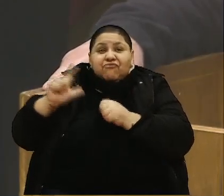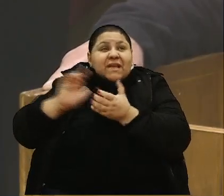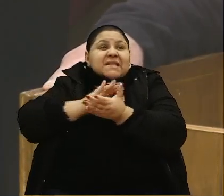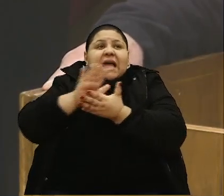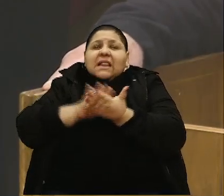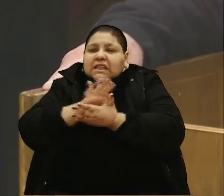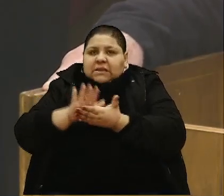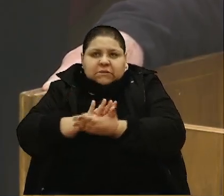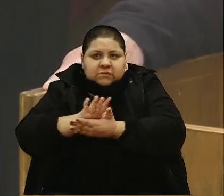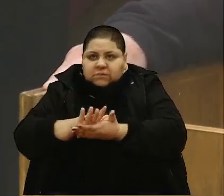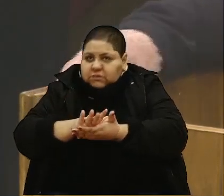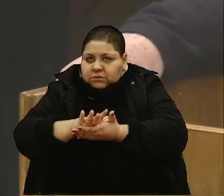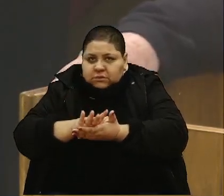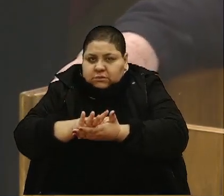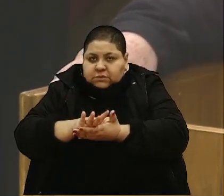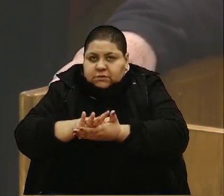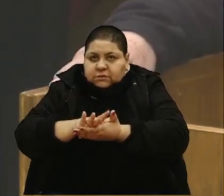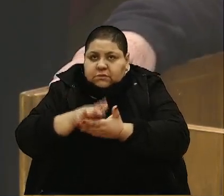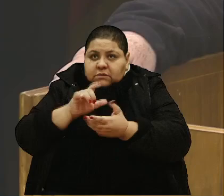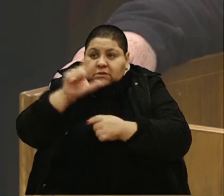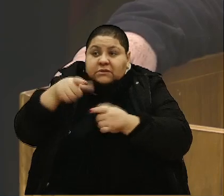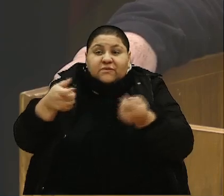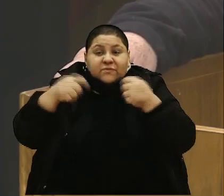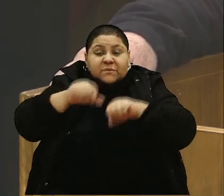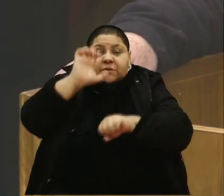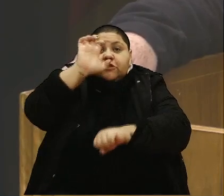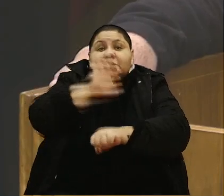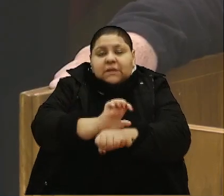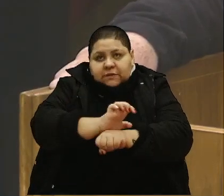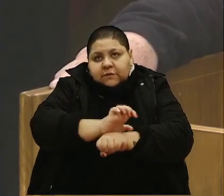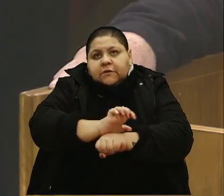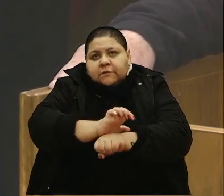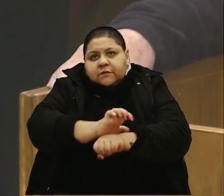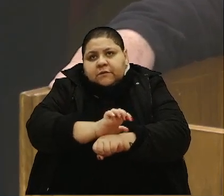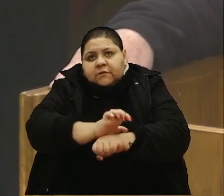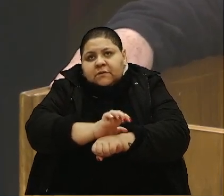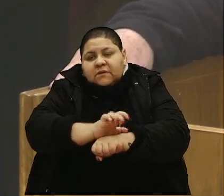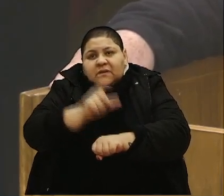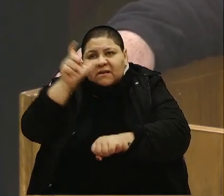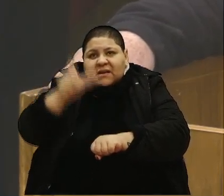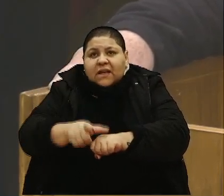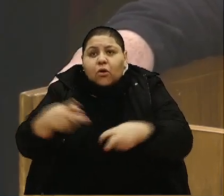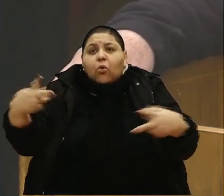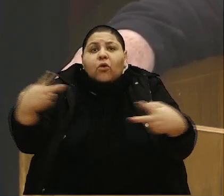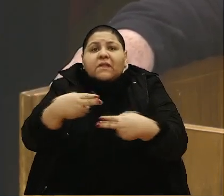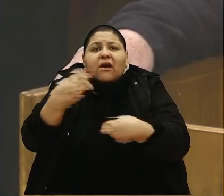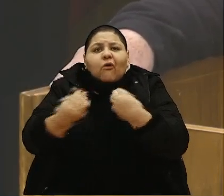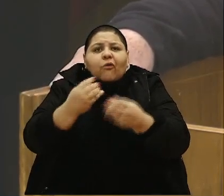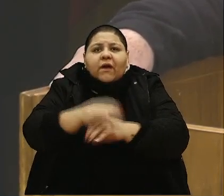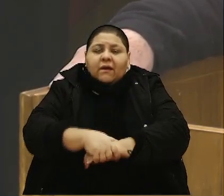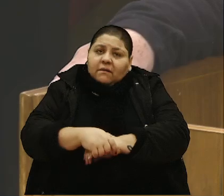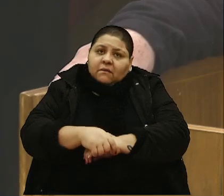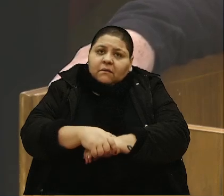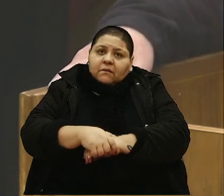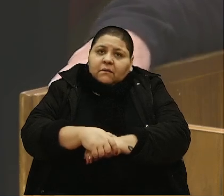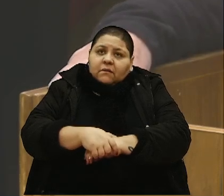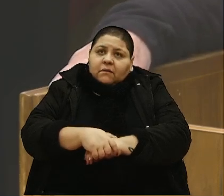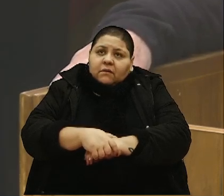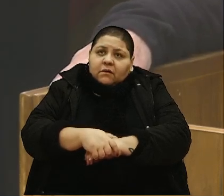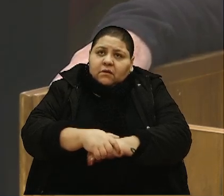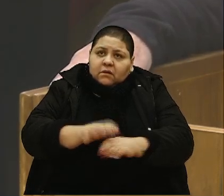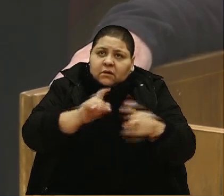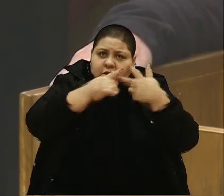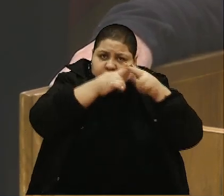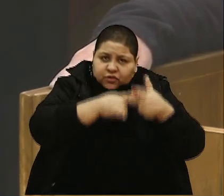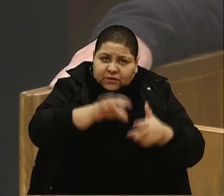nada, daqueles que precisam do Estado. Aí querem cortar onde? Querem cortar onde? No reajuste